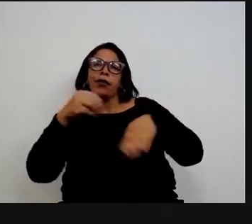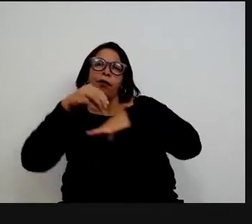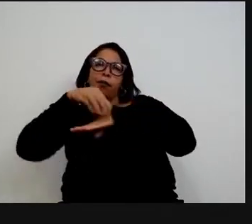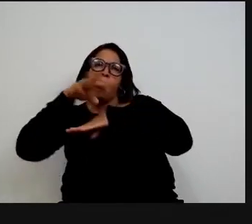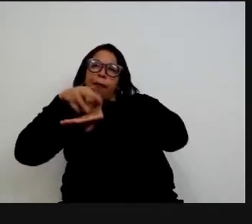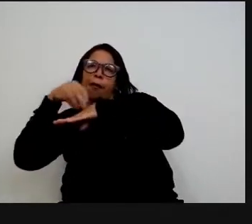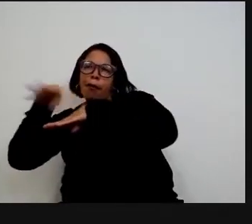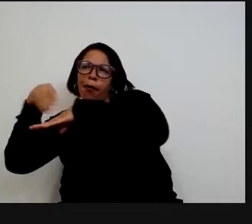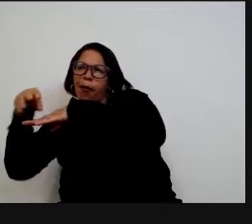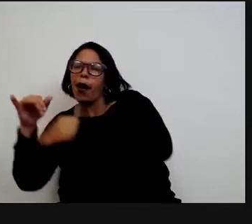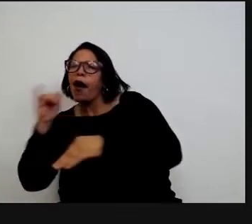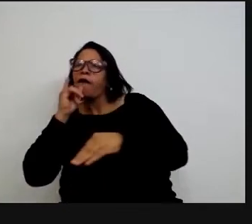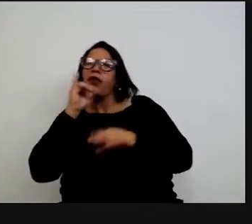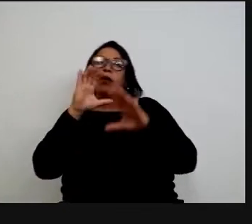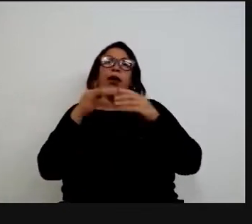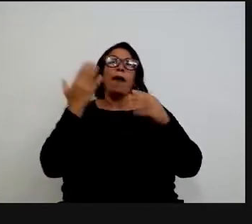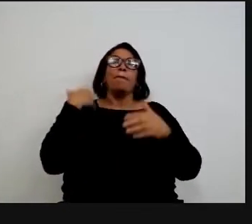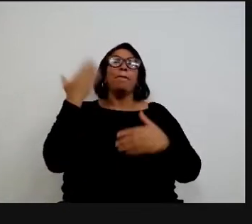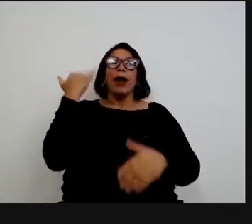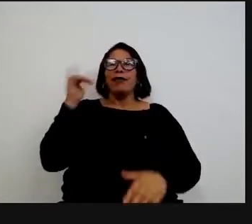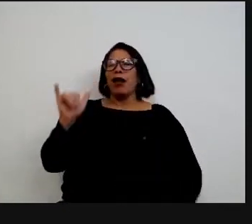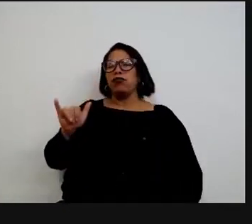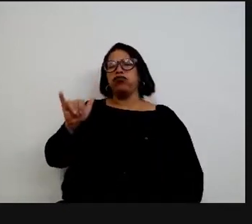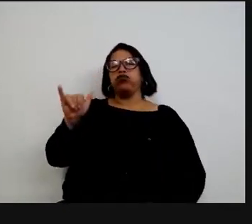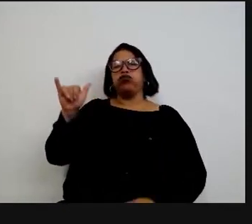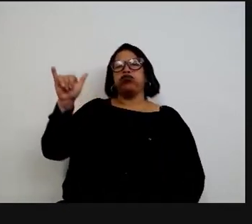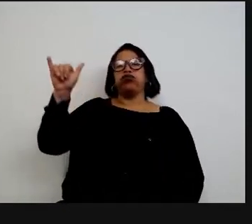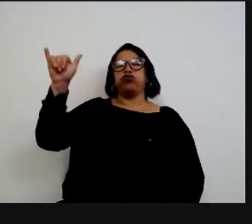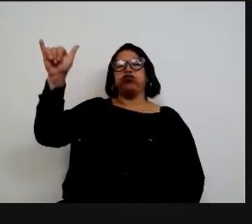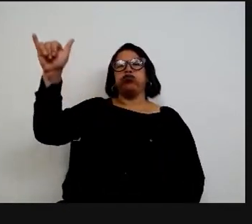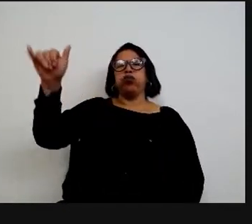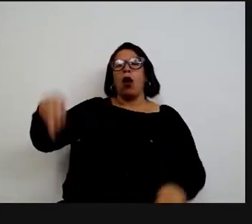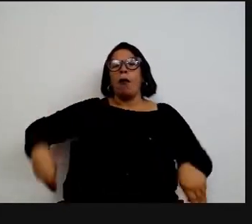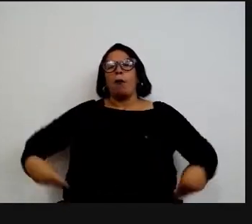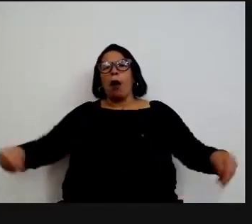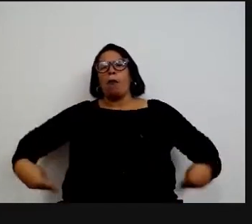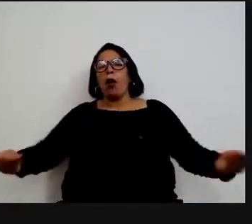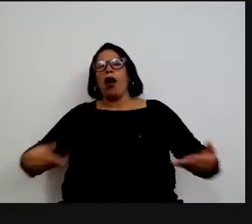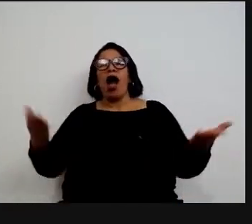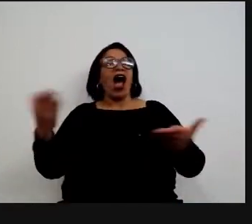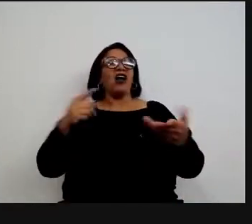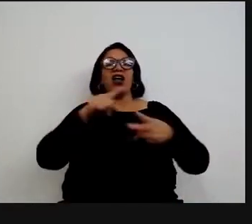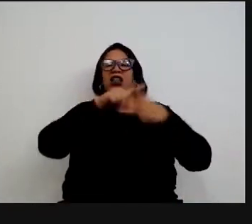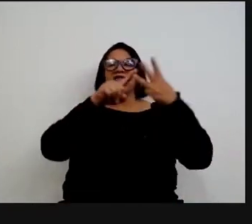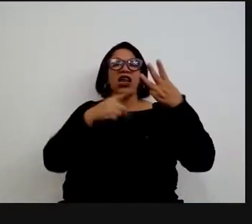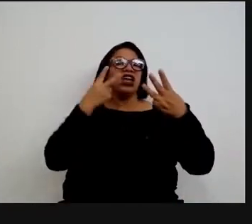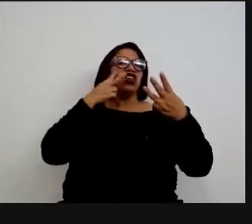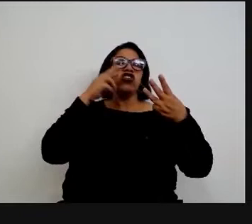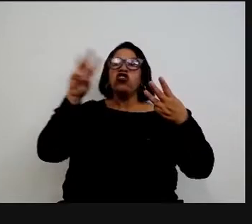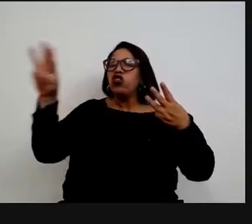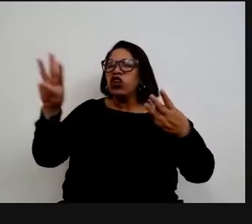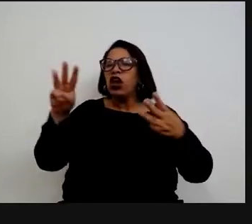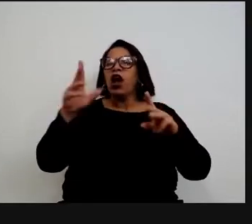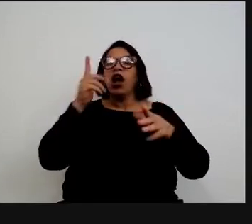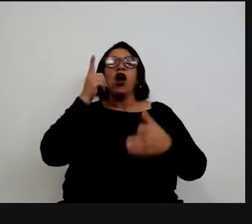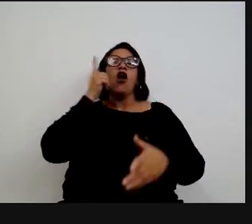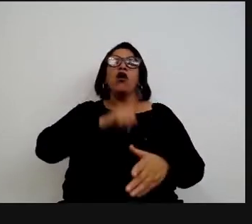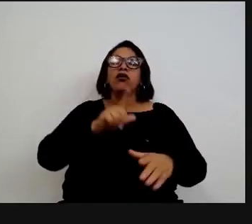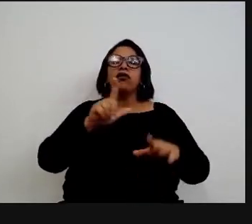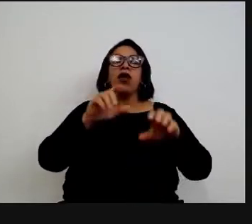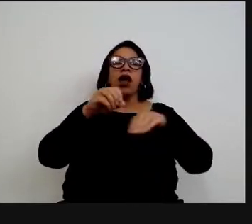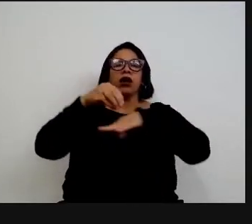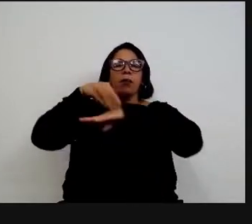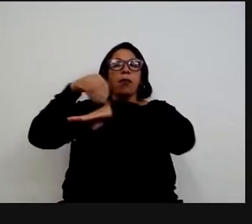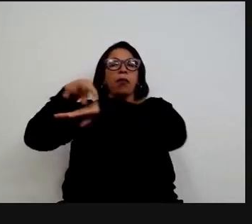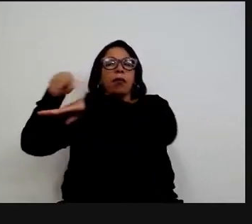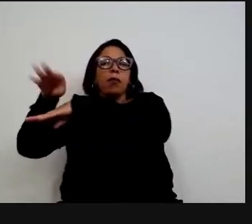inteiro facilmente antes quanto nós gastávamos de viagens. Né? Hoje a gente organiza 3, 4 dias antes, consegue chegar no Amapá,